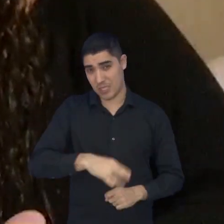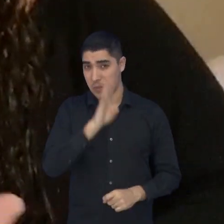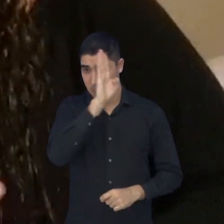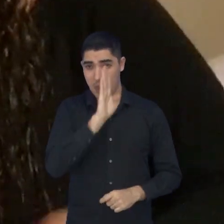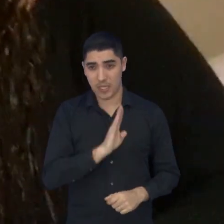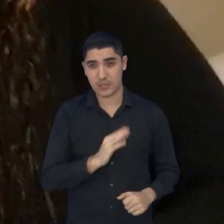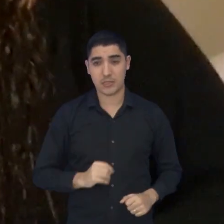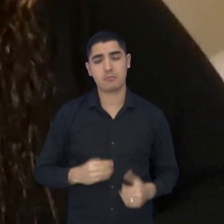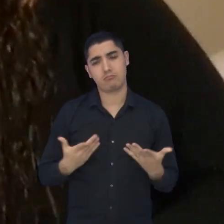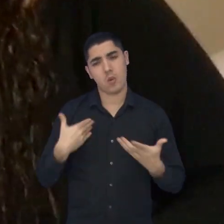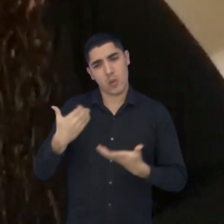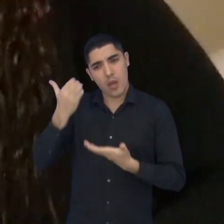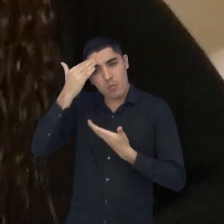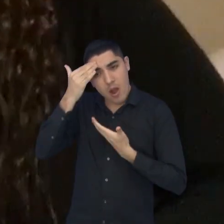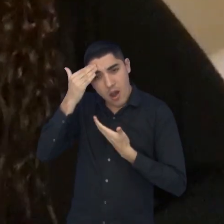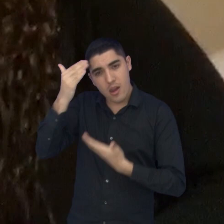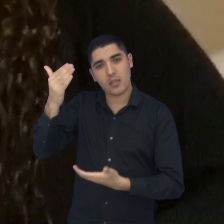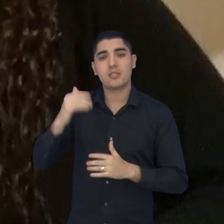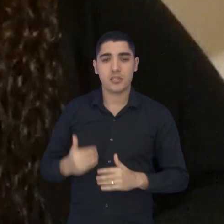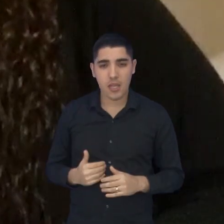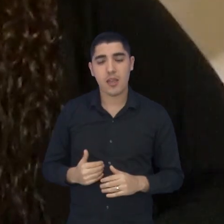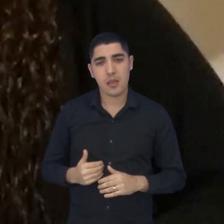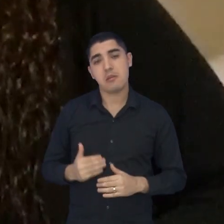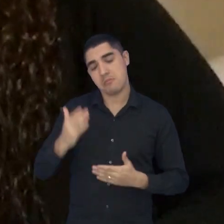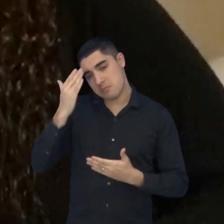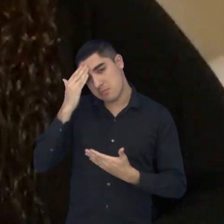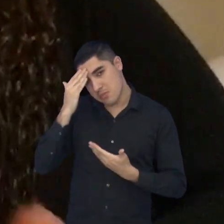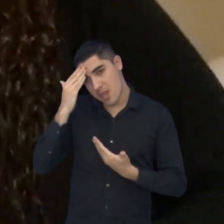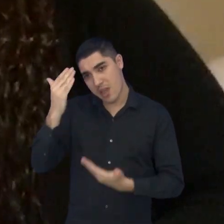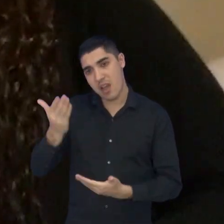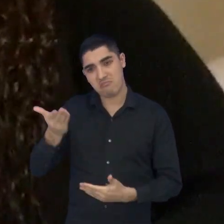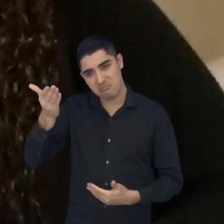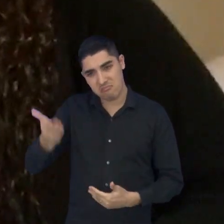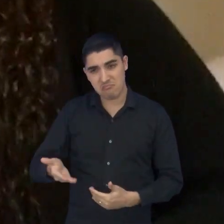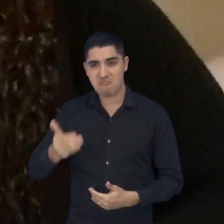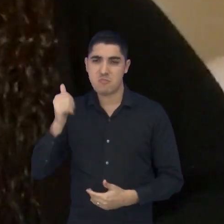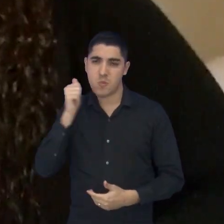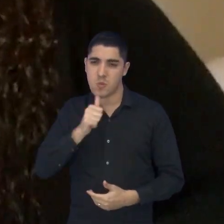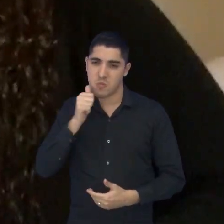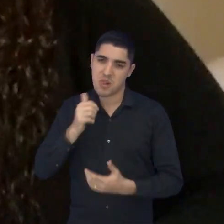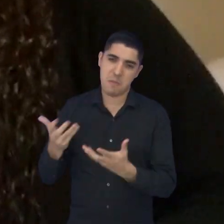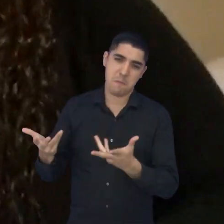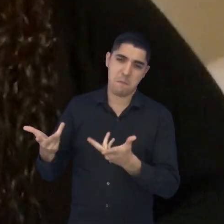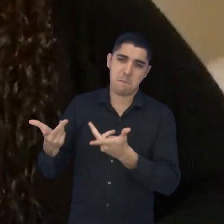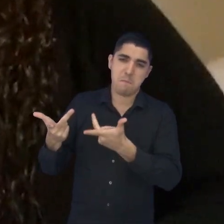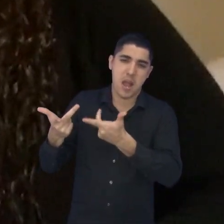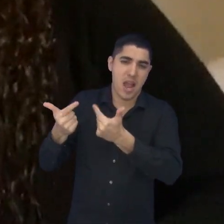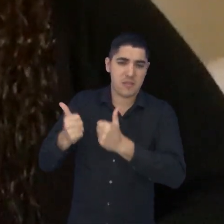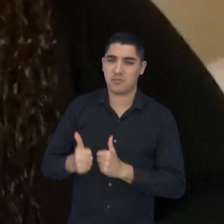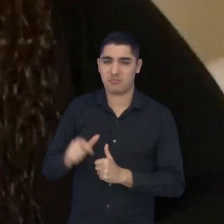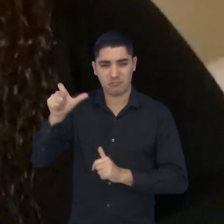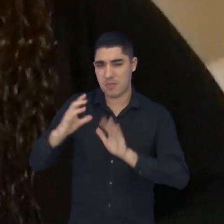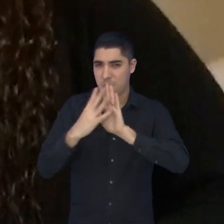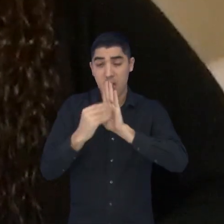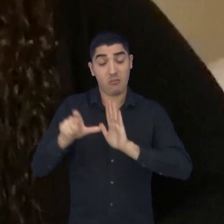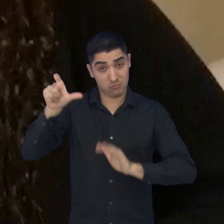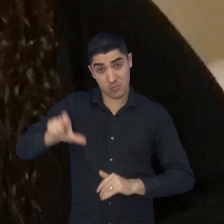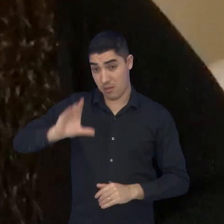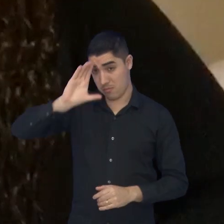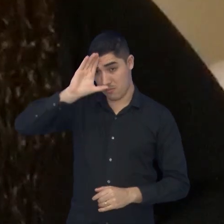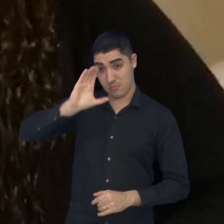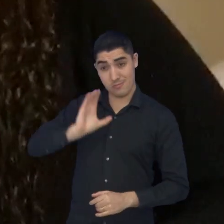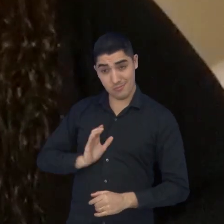Eu quero agradecer a você, agradecer por ser essa mulher tão exemplar, essa cidadã